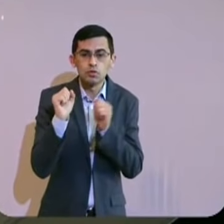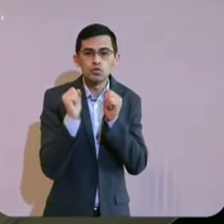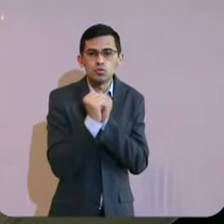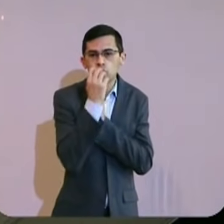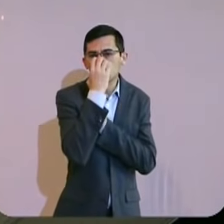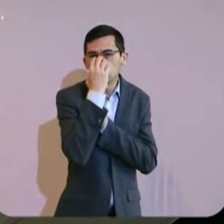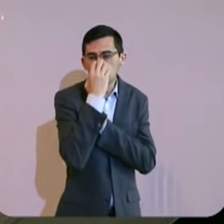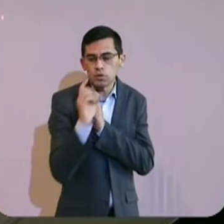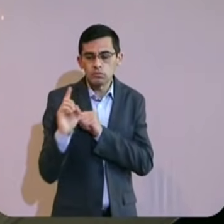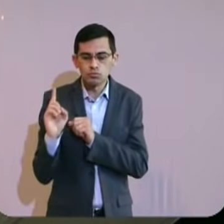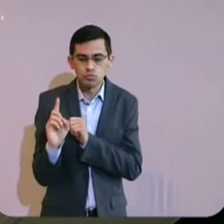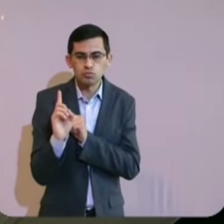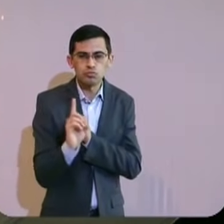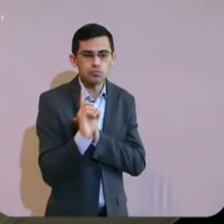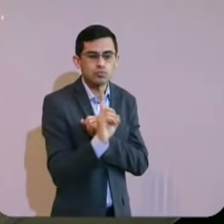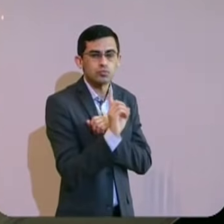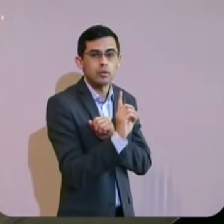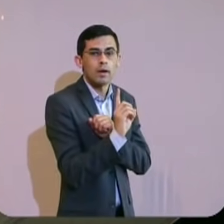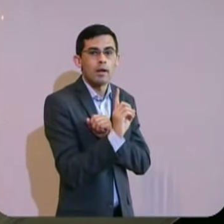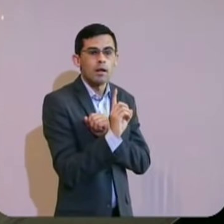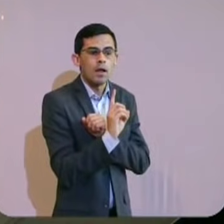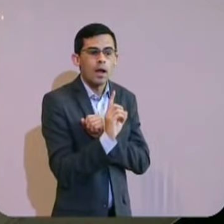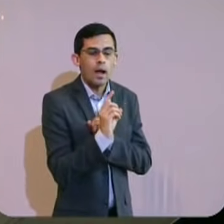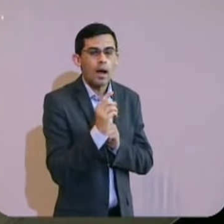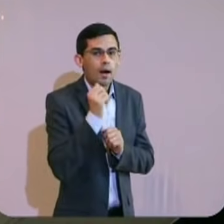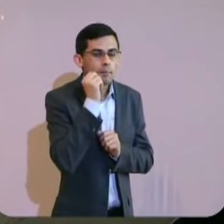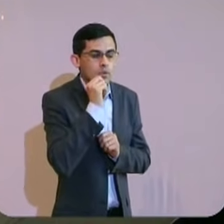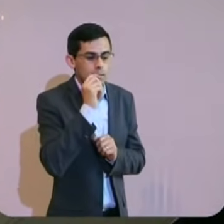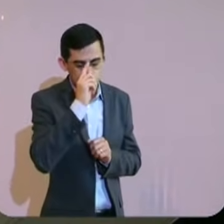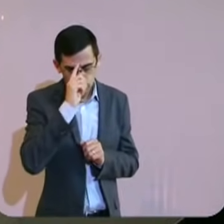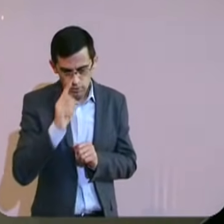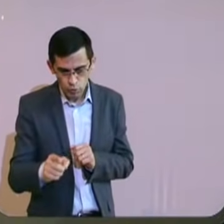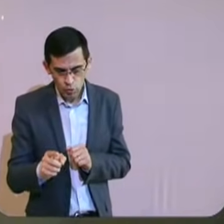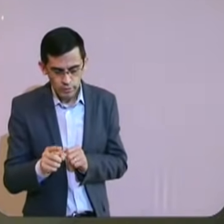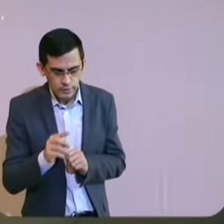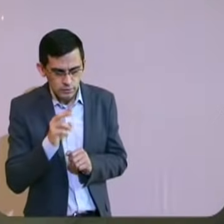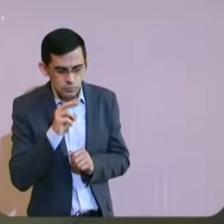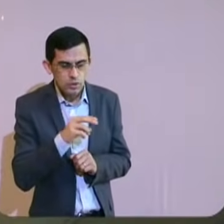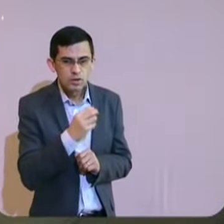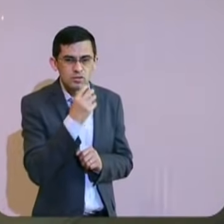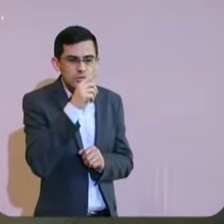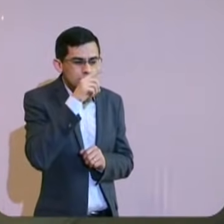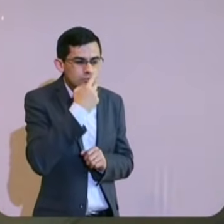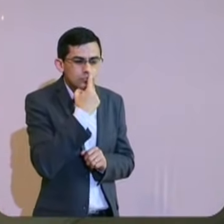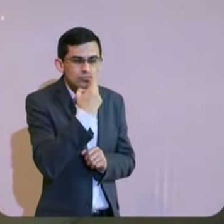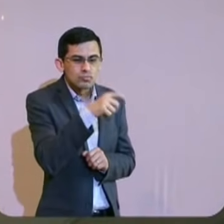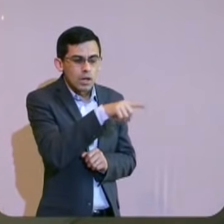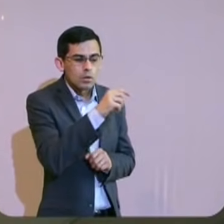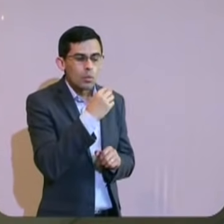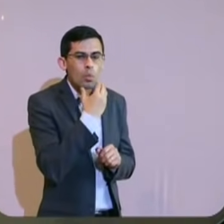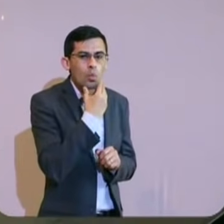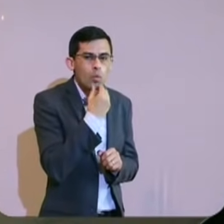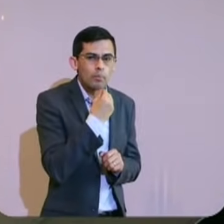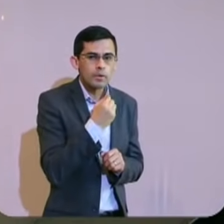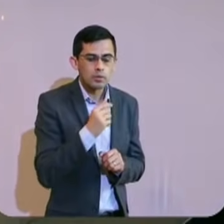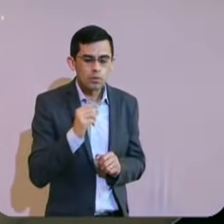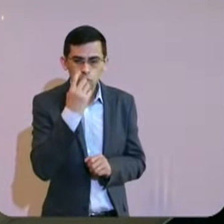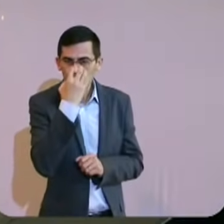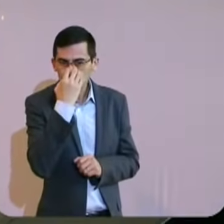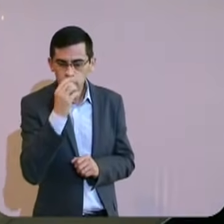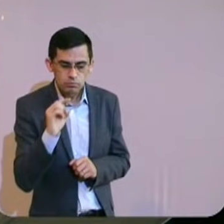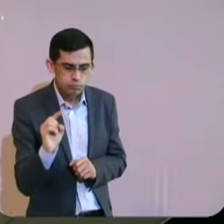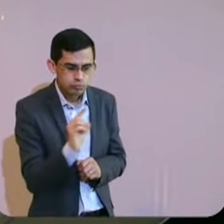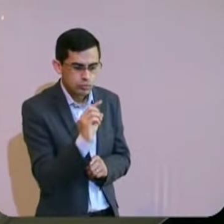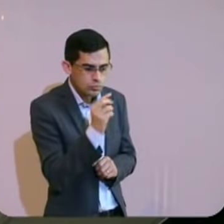cachorrinho e ela mandou o cachorrinho dela cheirar o paciente. E aí o